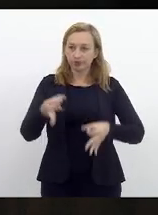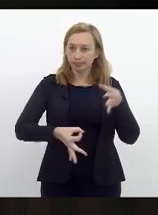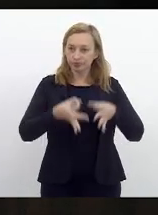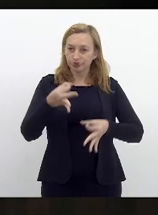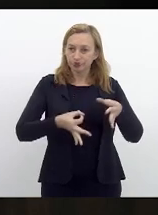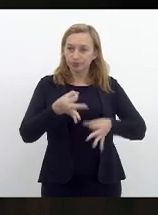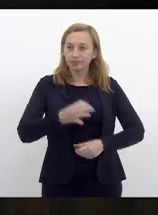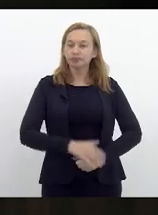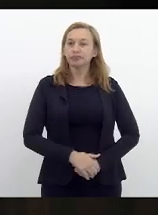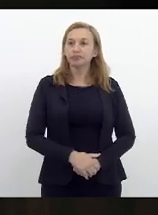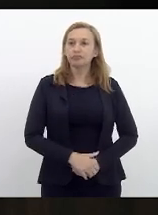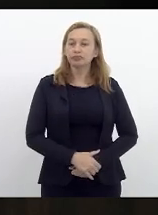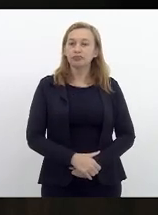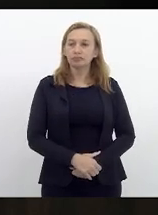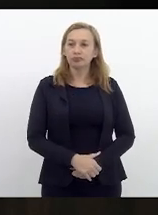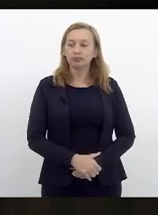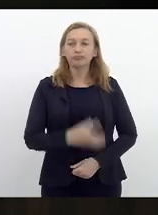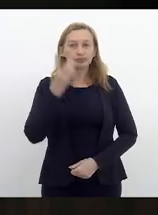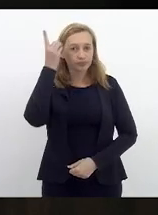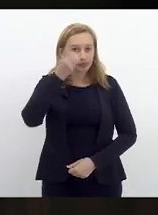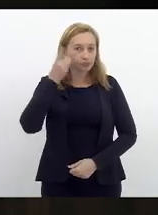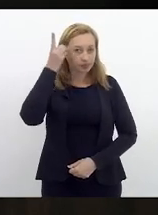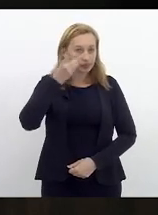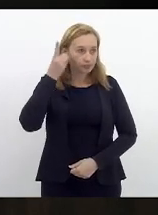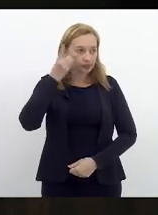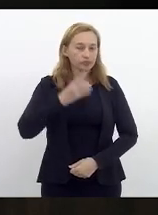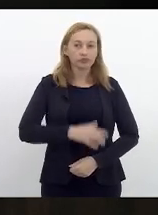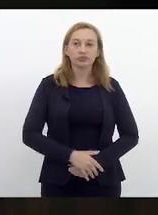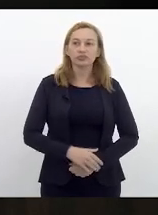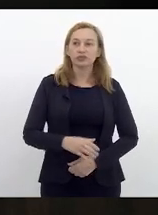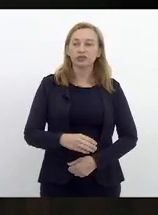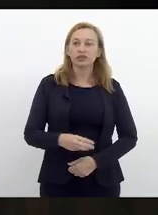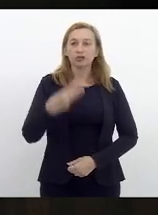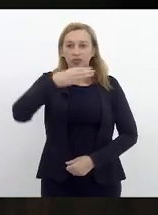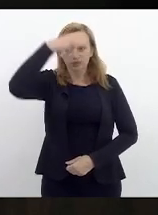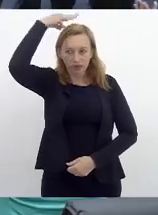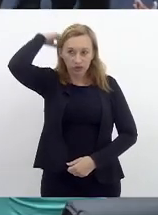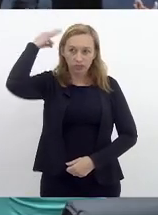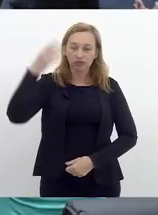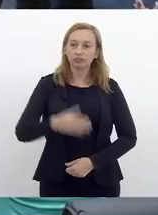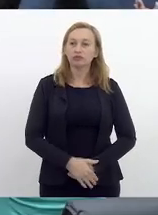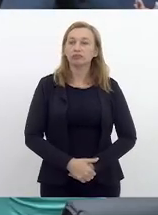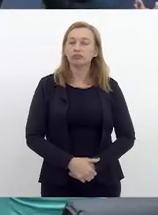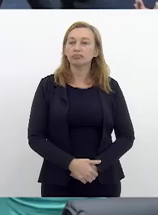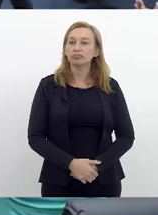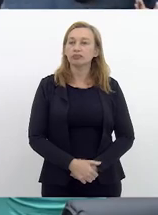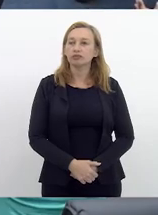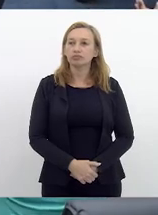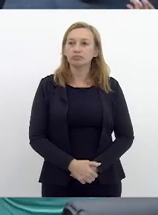Justiça, deputado Márcio Pacheco.